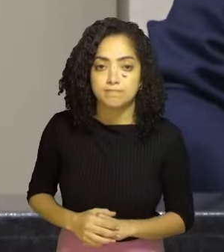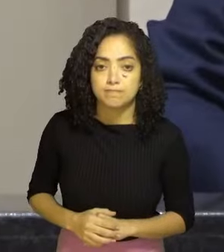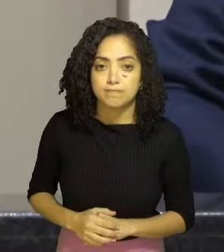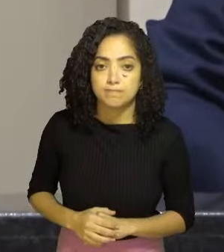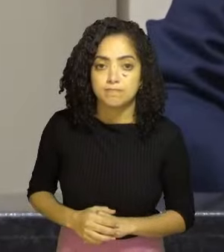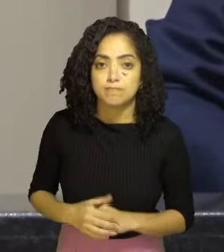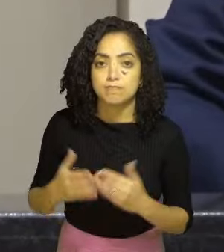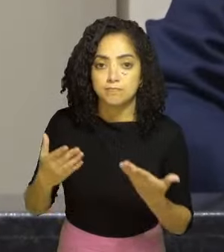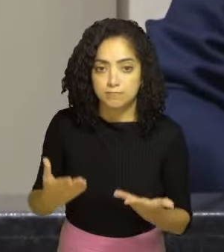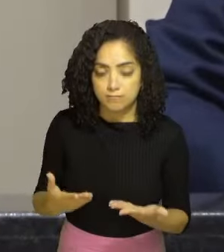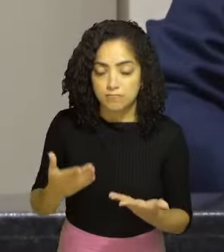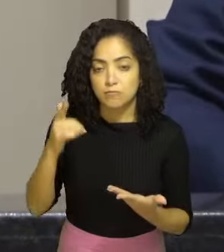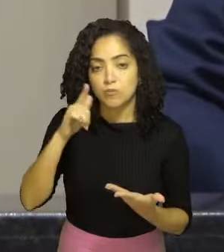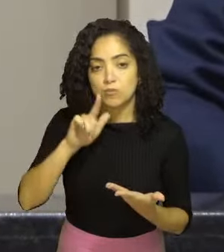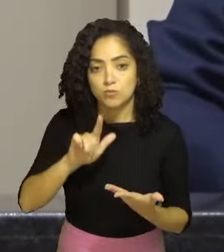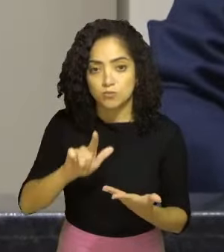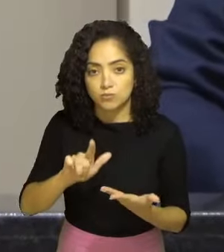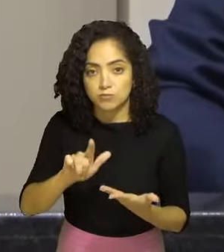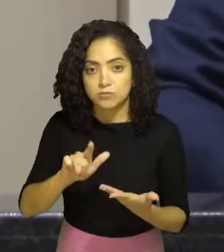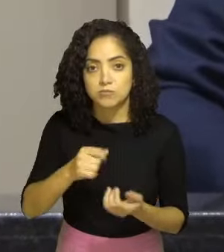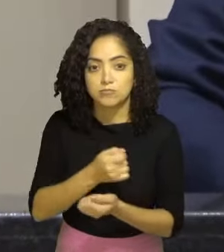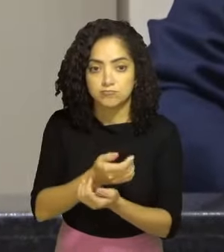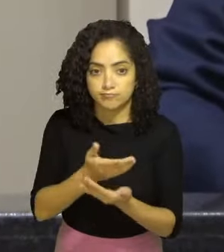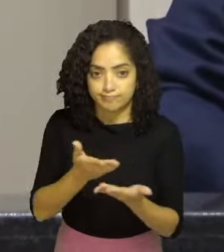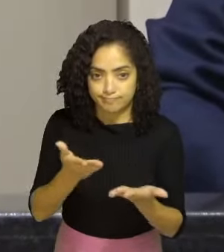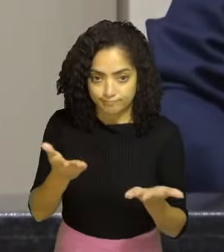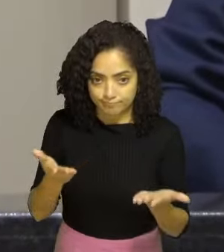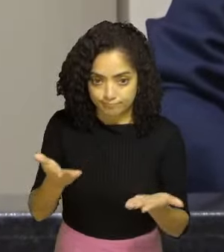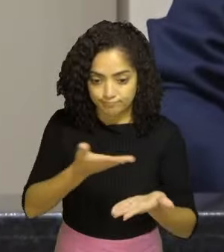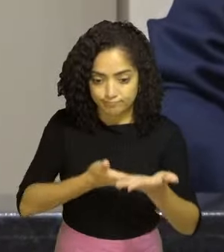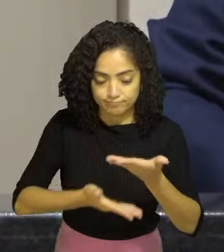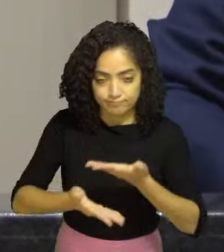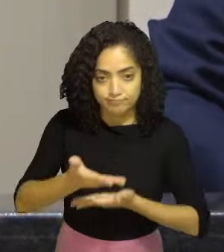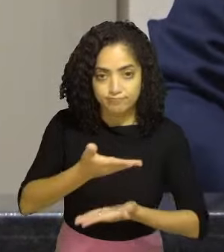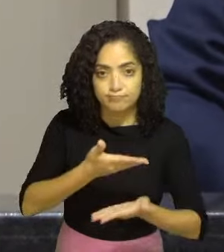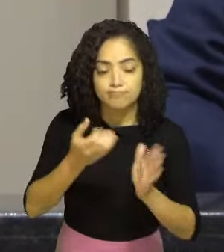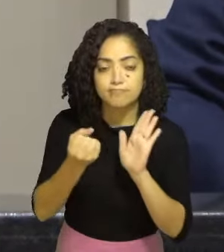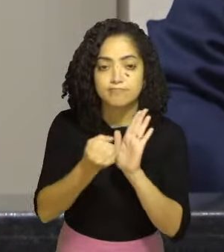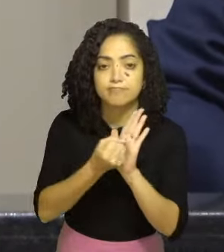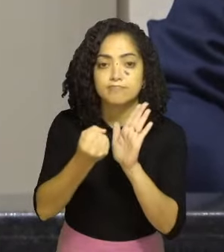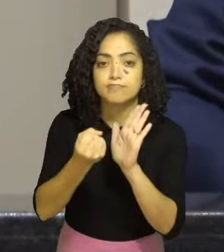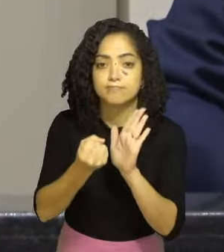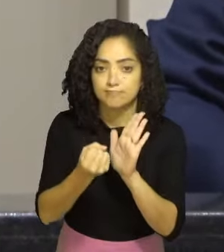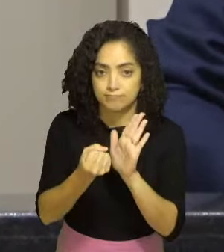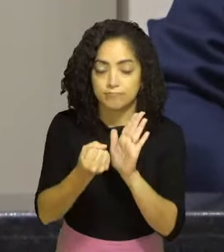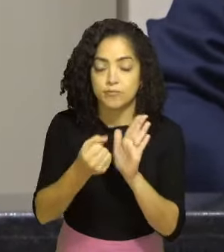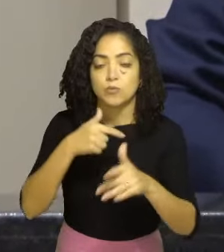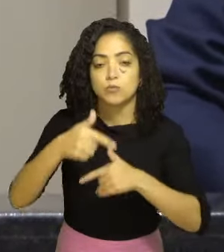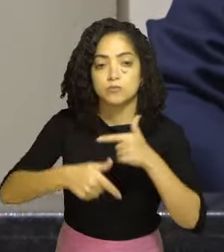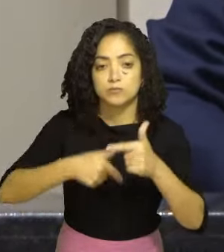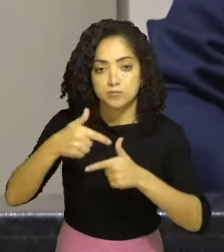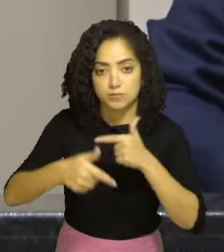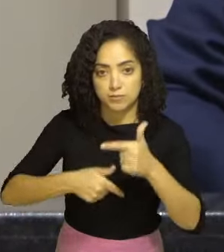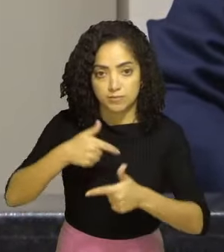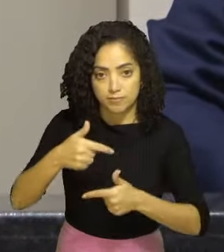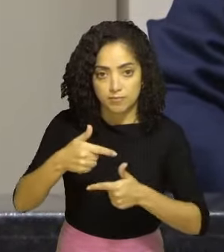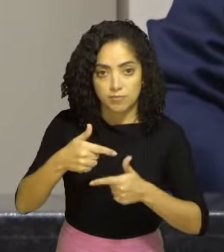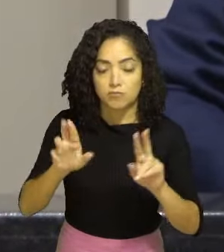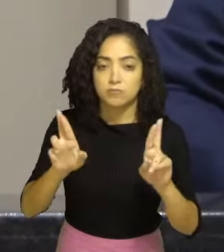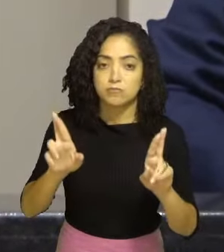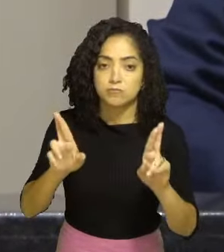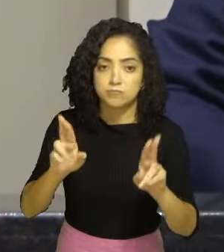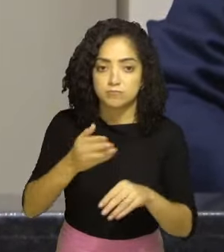tenha conseguido retribuir de forma muito simbólica o grande trabalho e a esperança